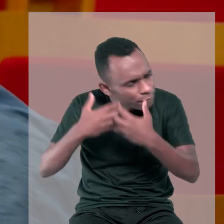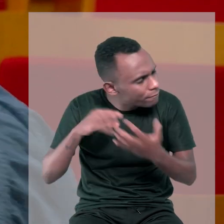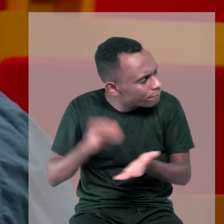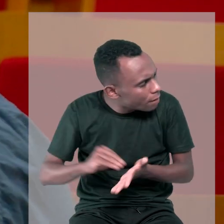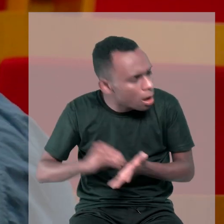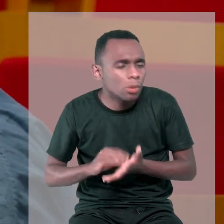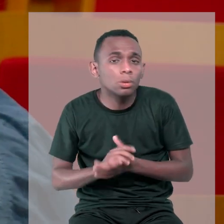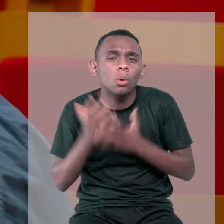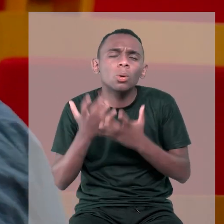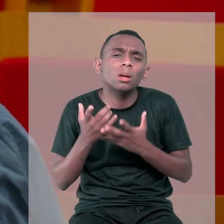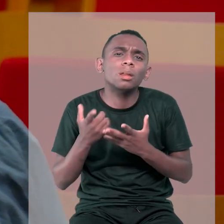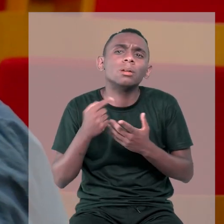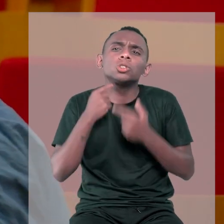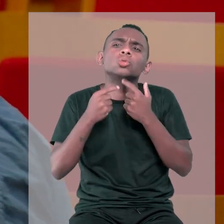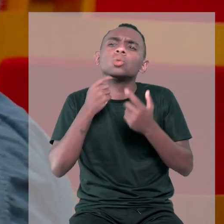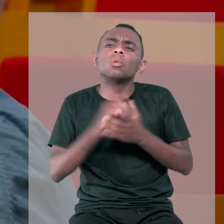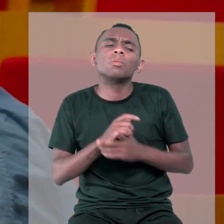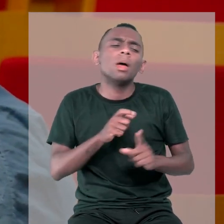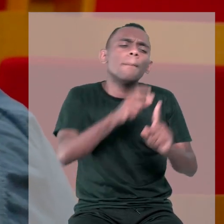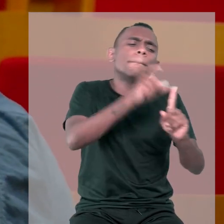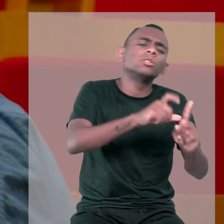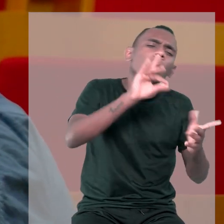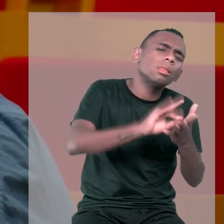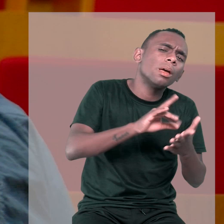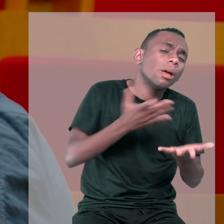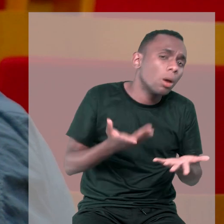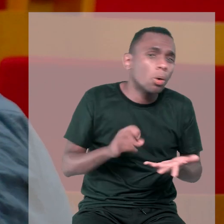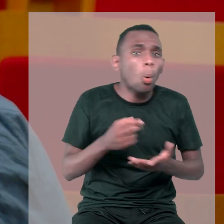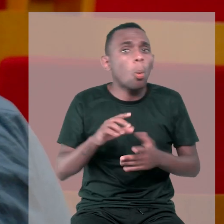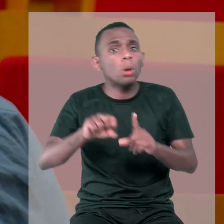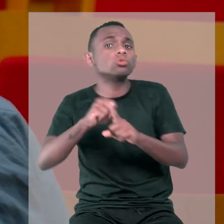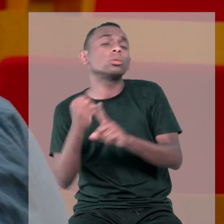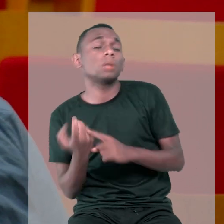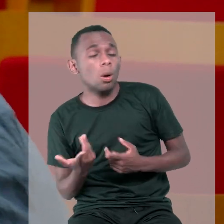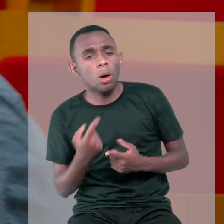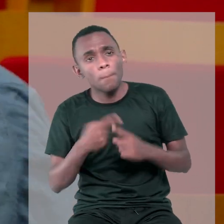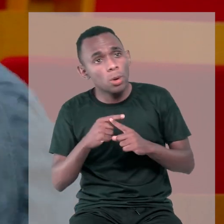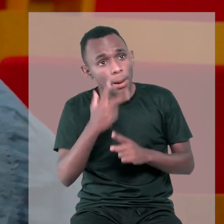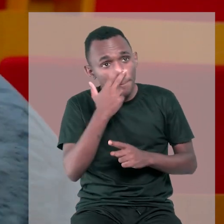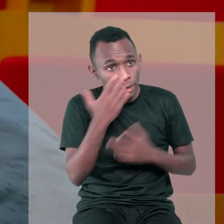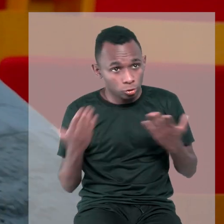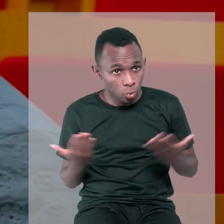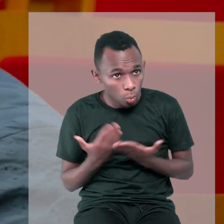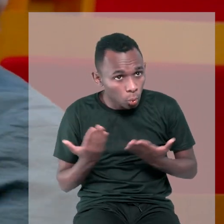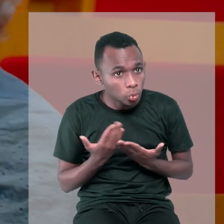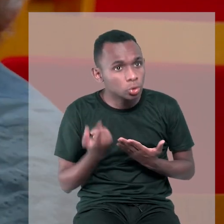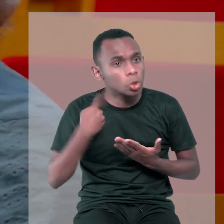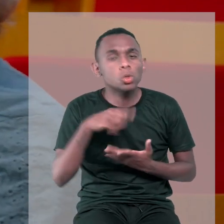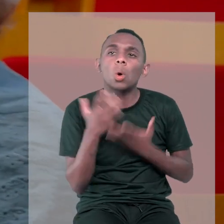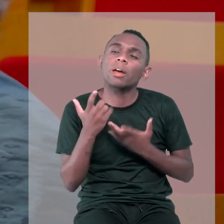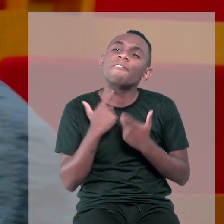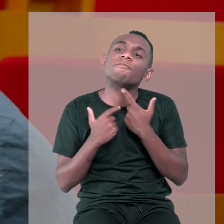personificação, porque me parece que hoje, quando a gente quer trazer para aqui, para agora,